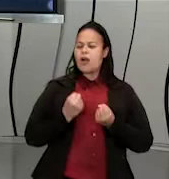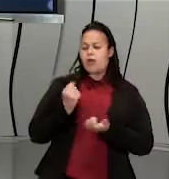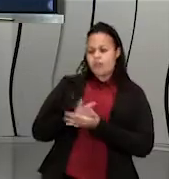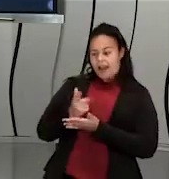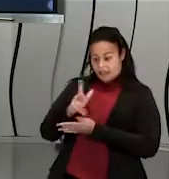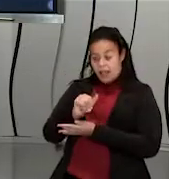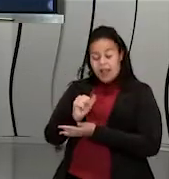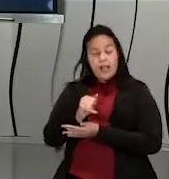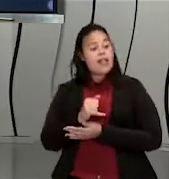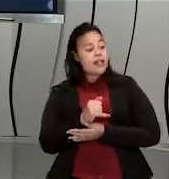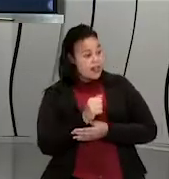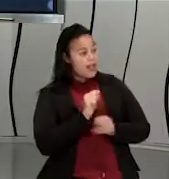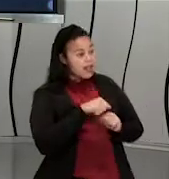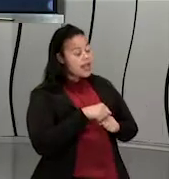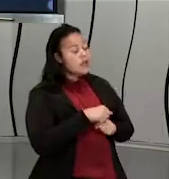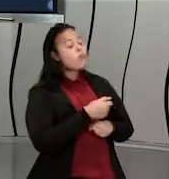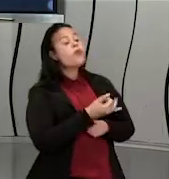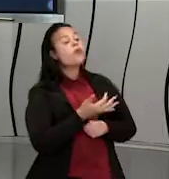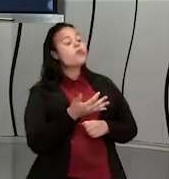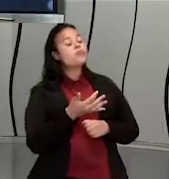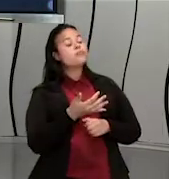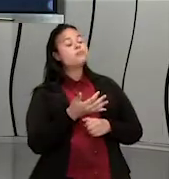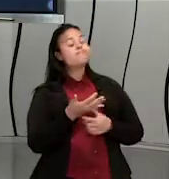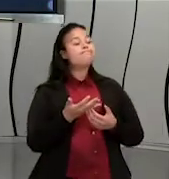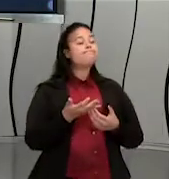colocar um